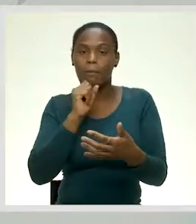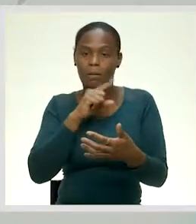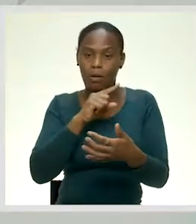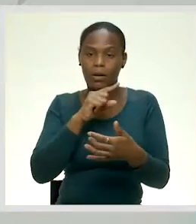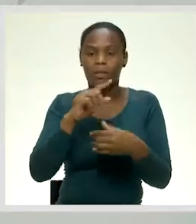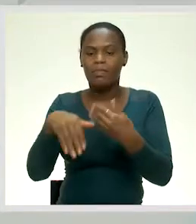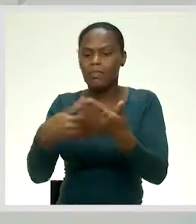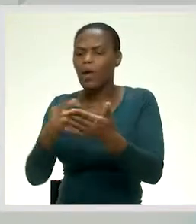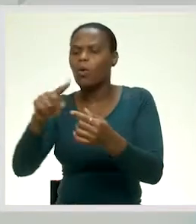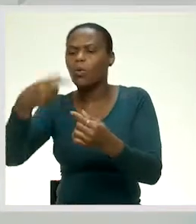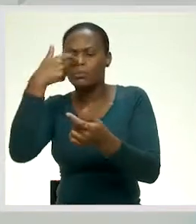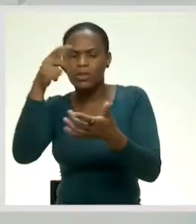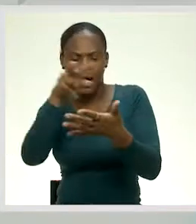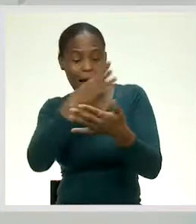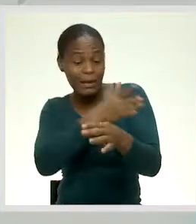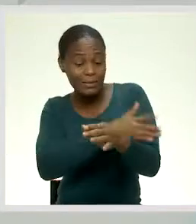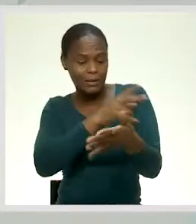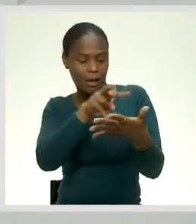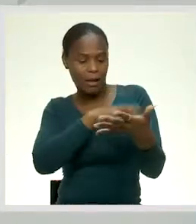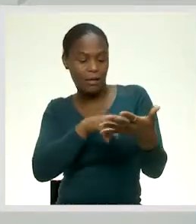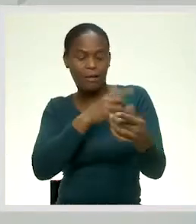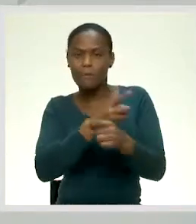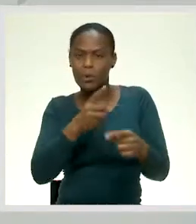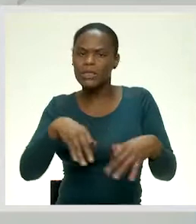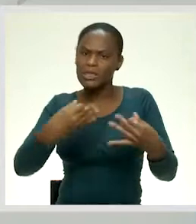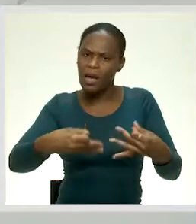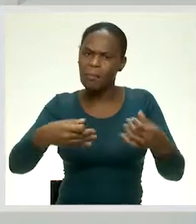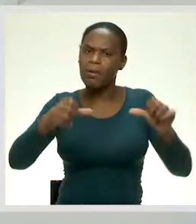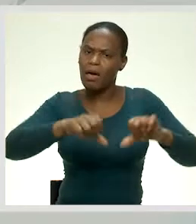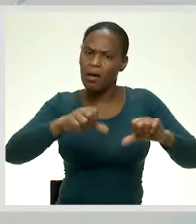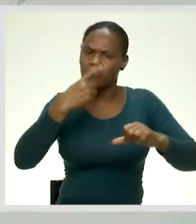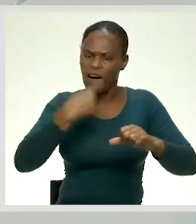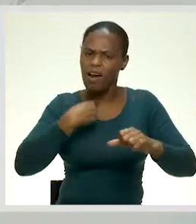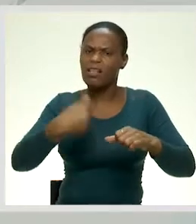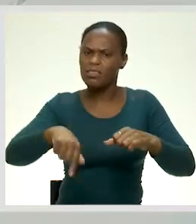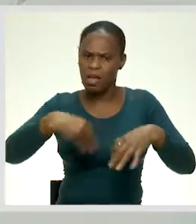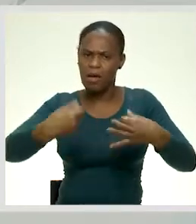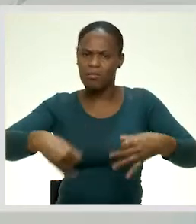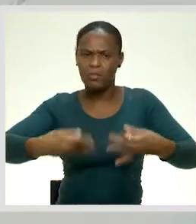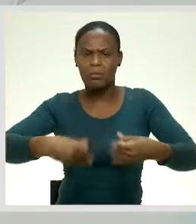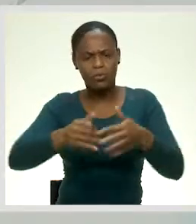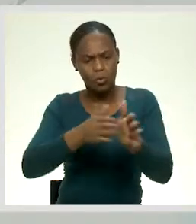ler antes, porque sempre há erros. Todos nós erramos e